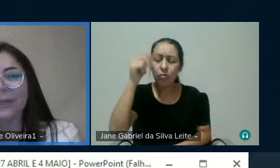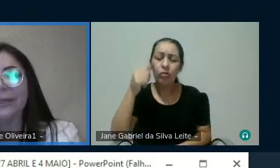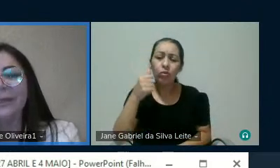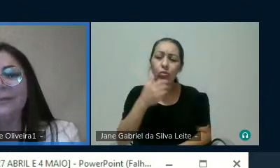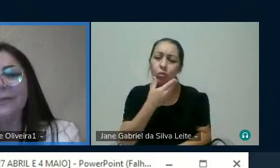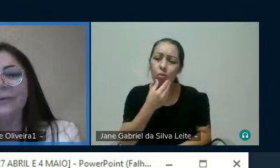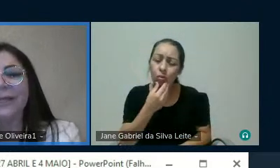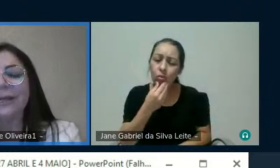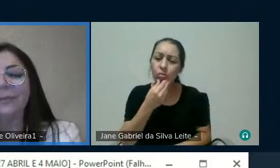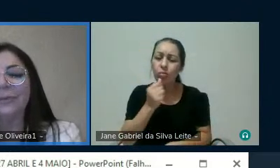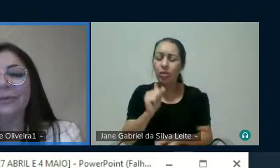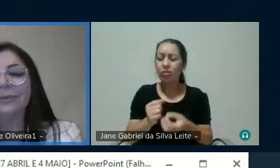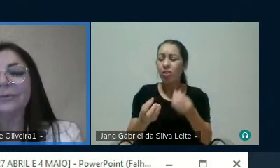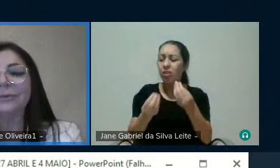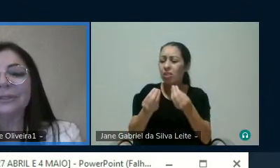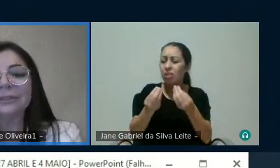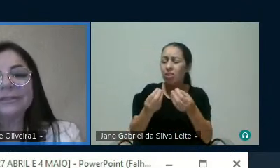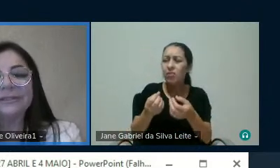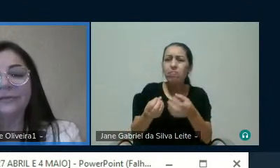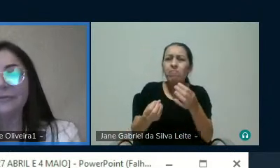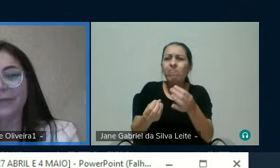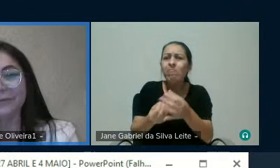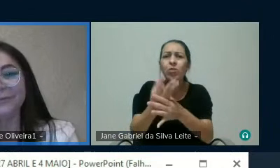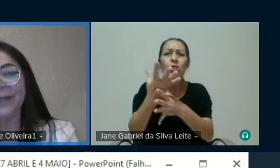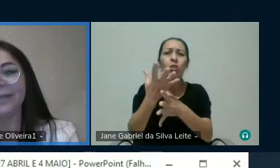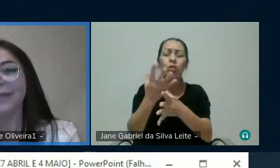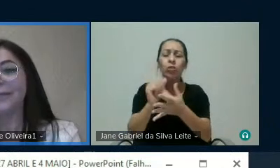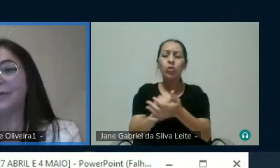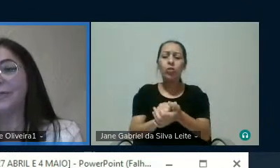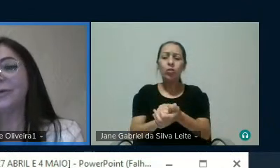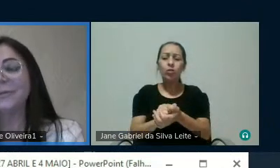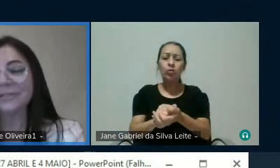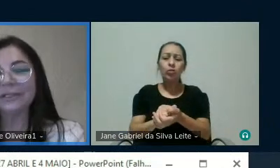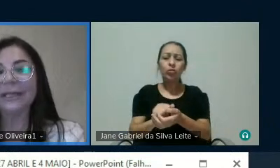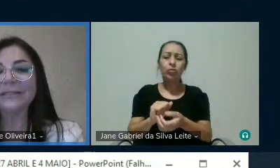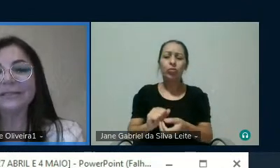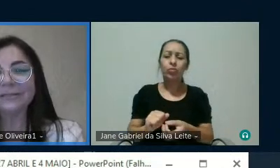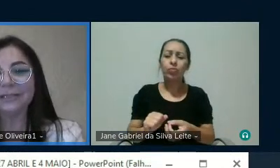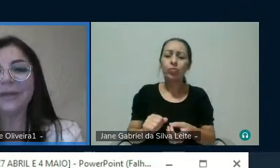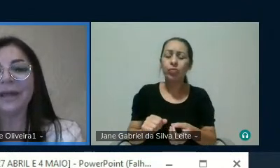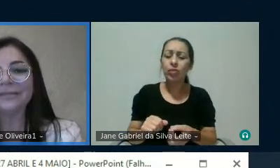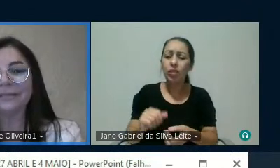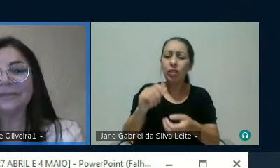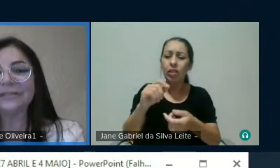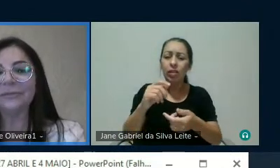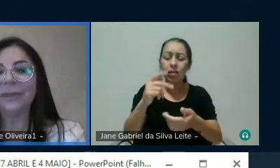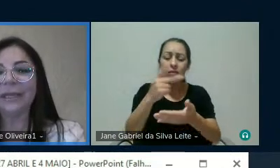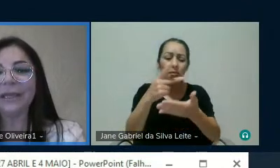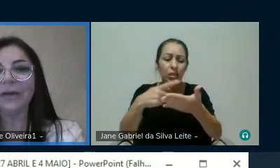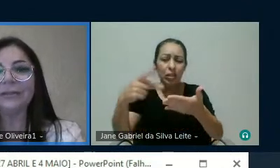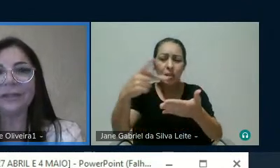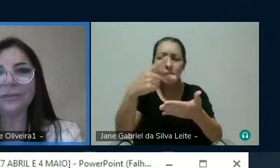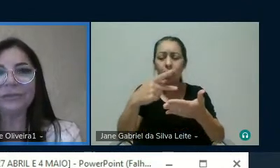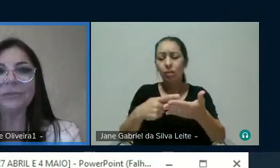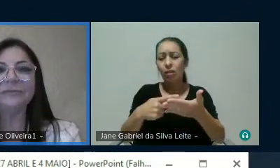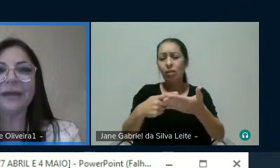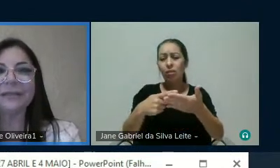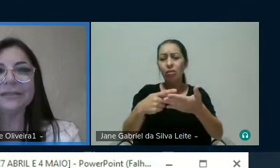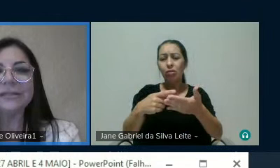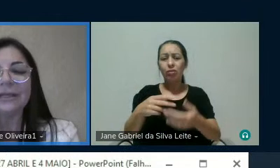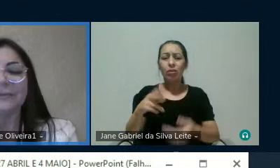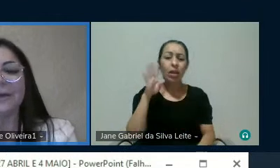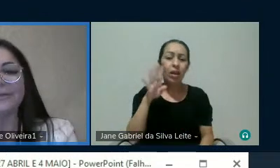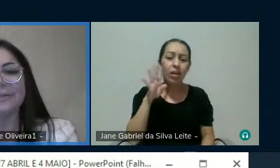surdo. Então, ele acabou se envolvendo, né? E começou a criar desenhos animados. É um desenho bem legal e tem no